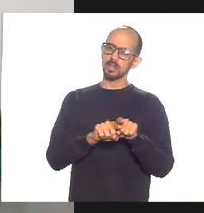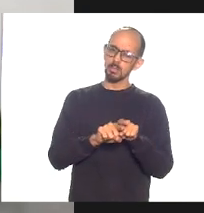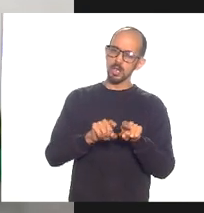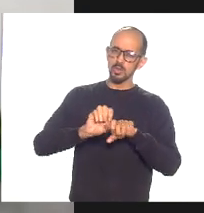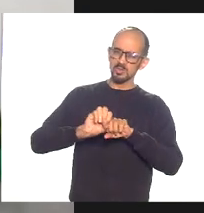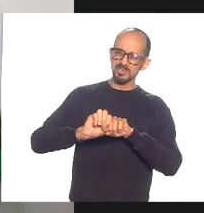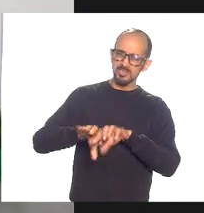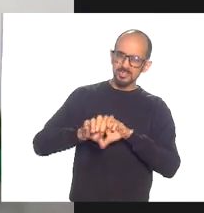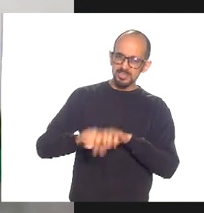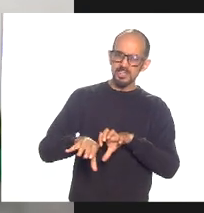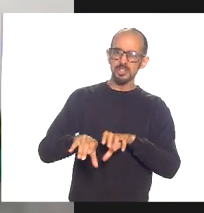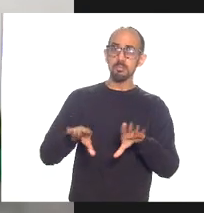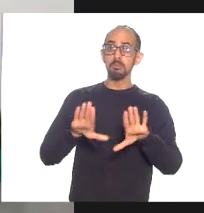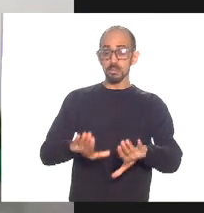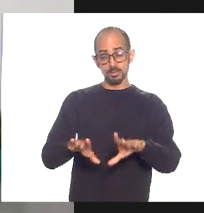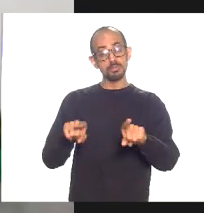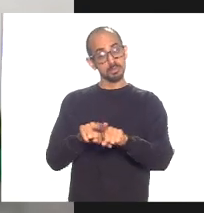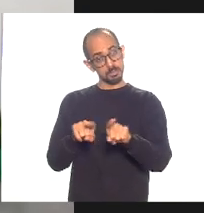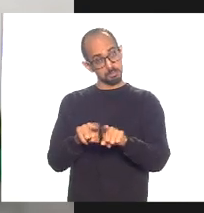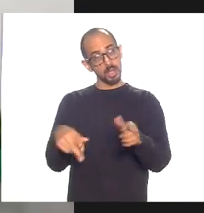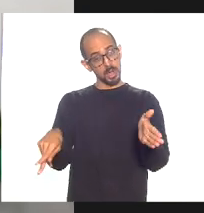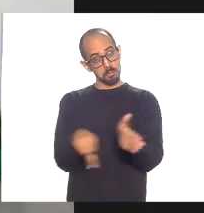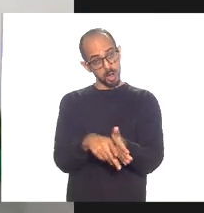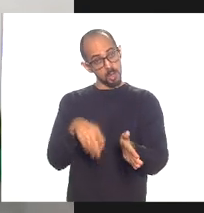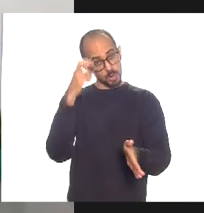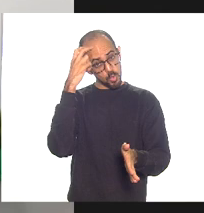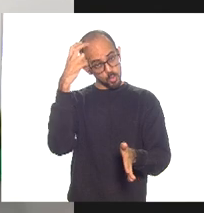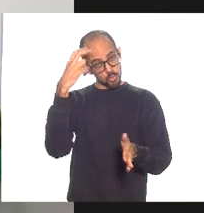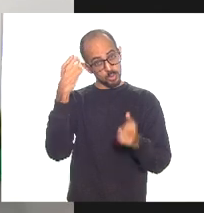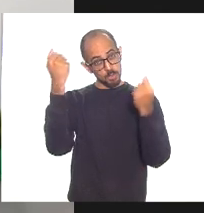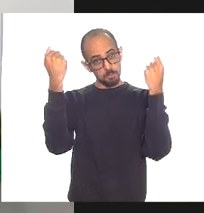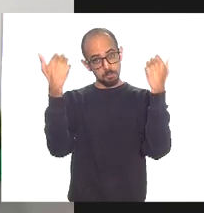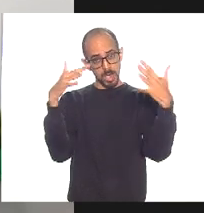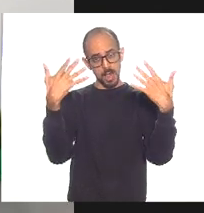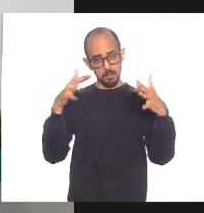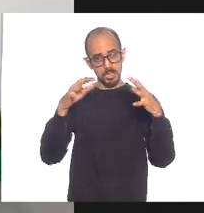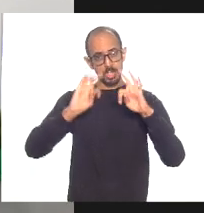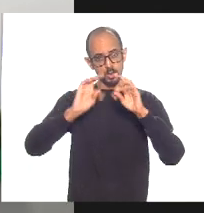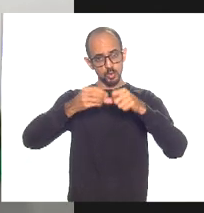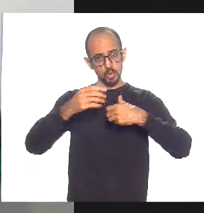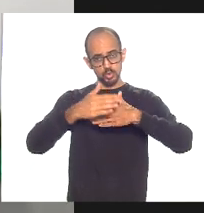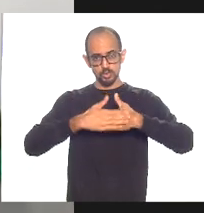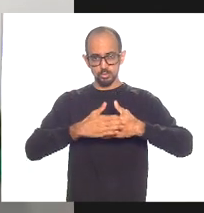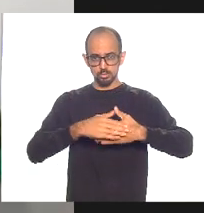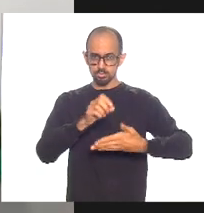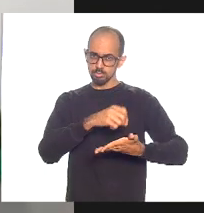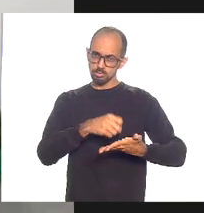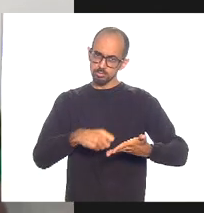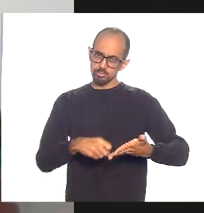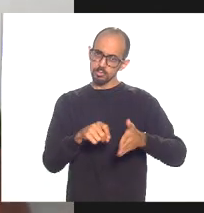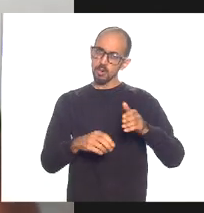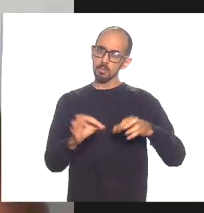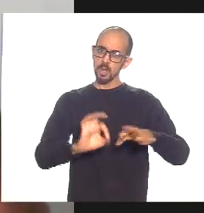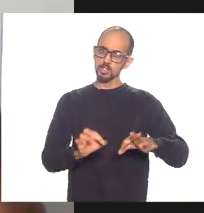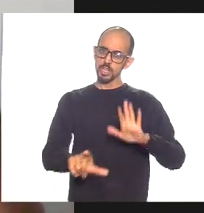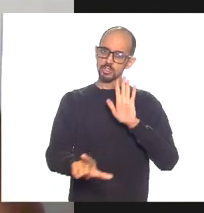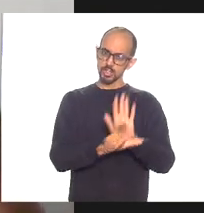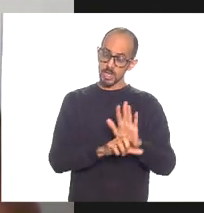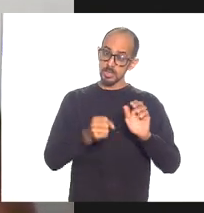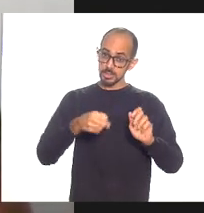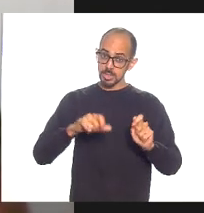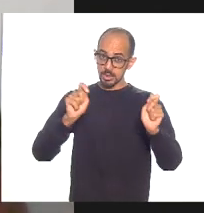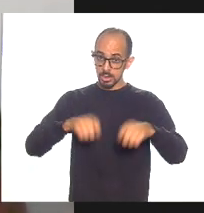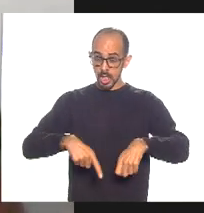ensino, mas também à própria cultura. Então, quero aqui parabenizar os autores e pedir aí, se for possível,